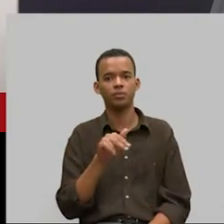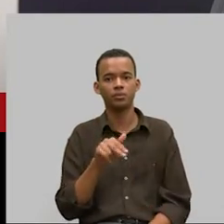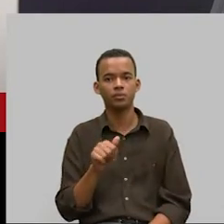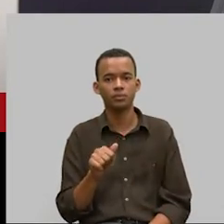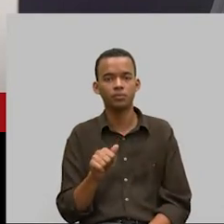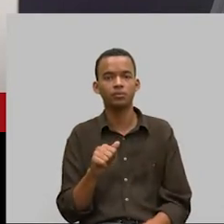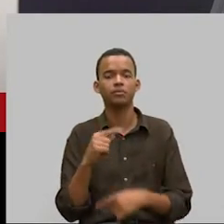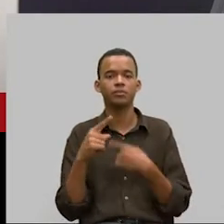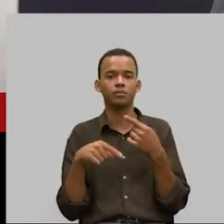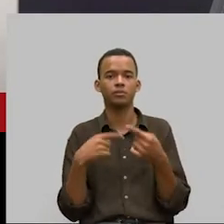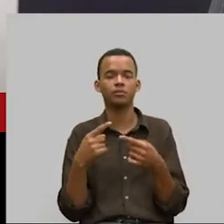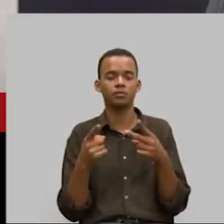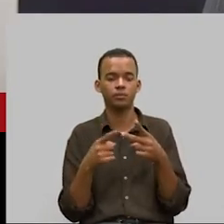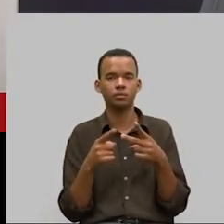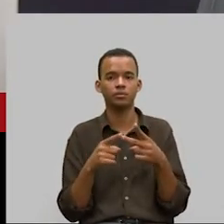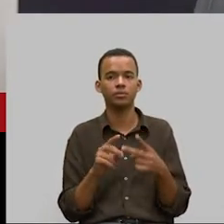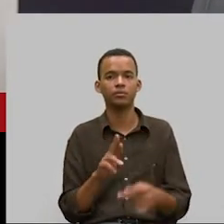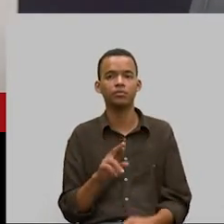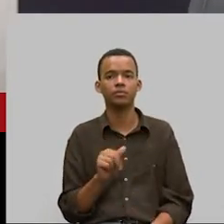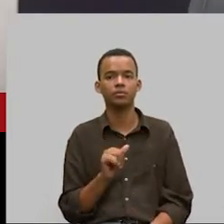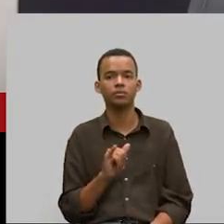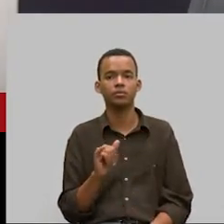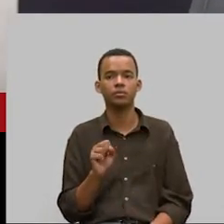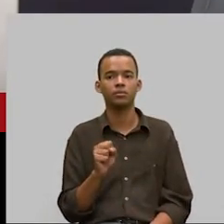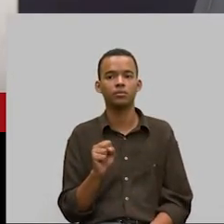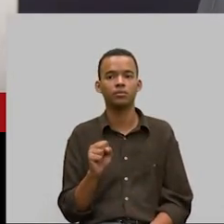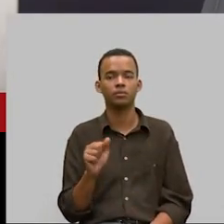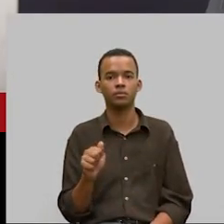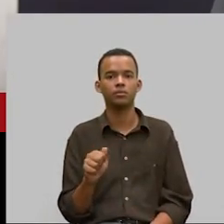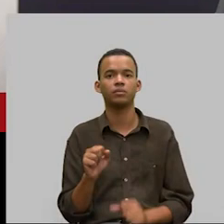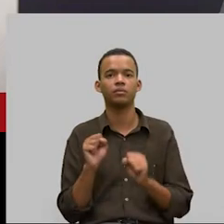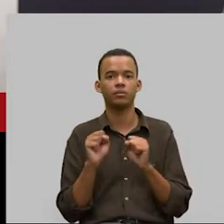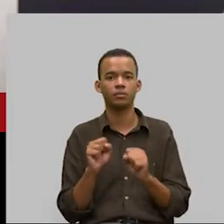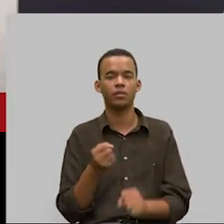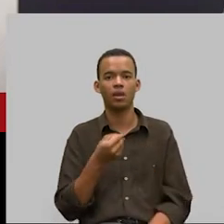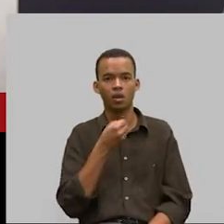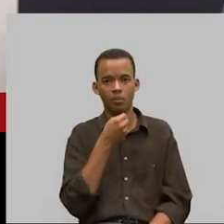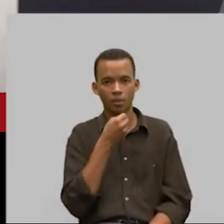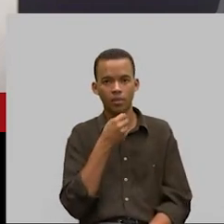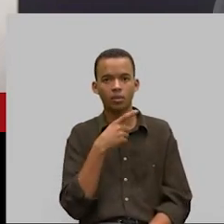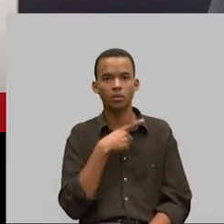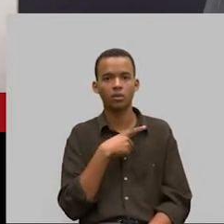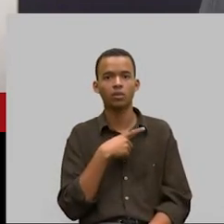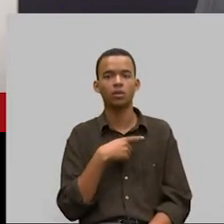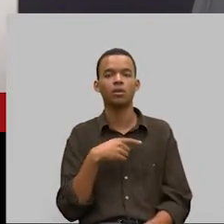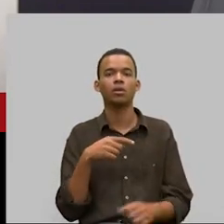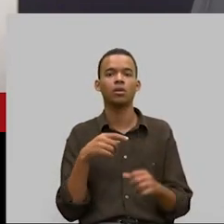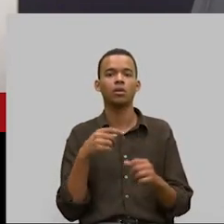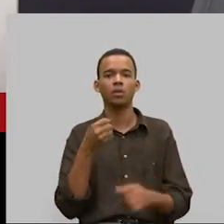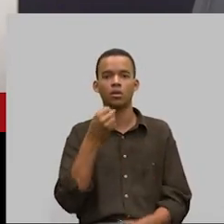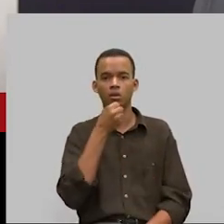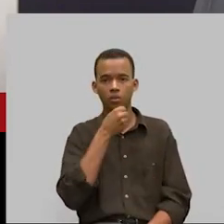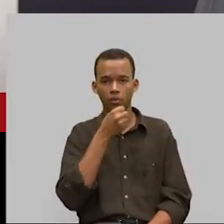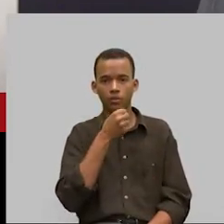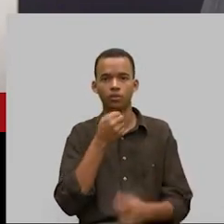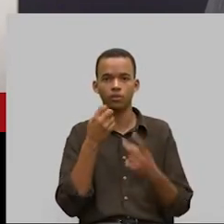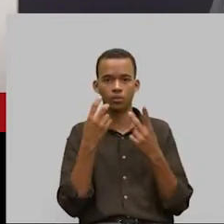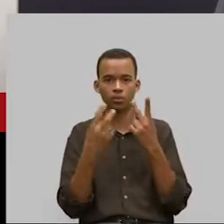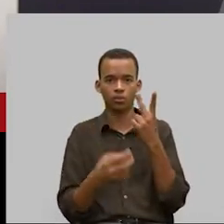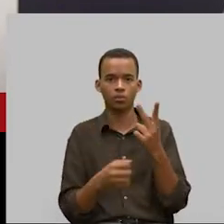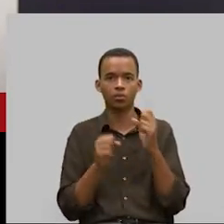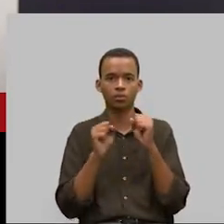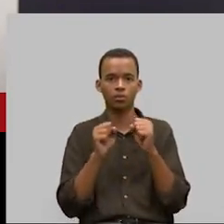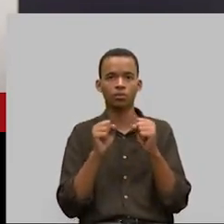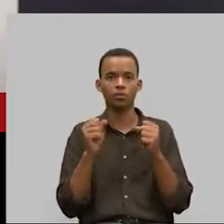da Gina a Raísa gente vocês podem utilizar qualquer um dos dois microfones ou aqui ó também pode